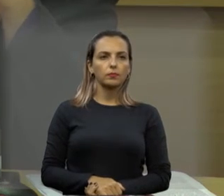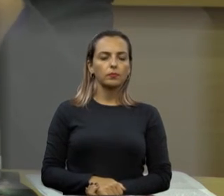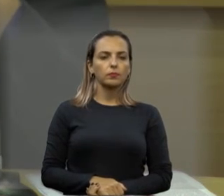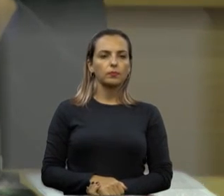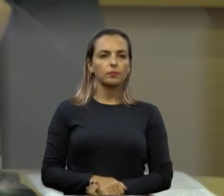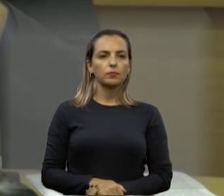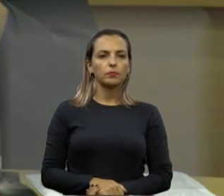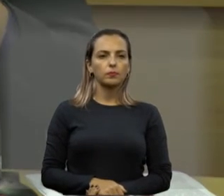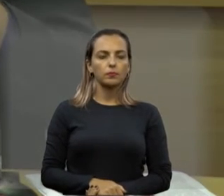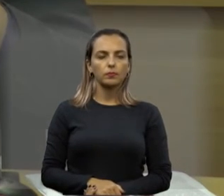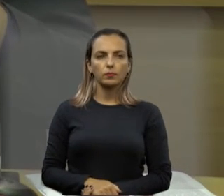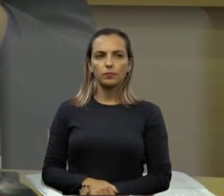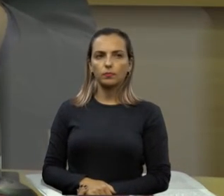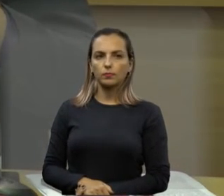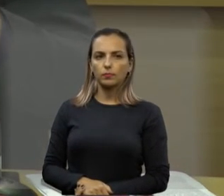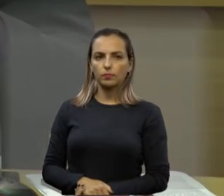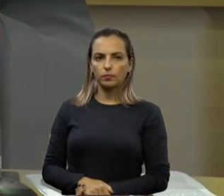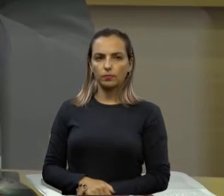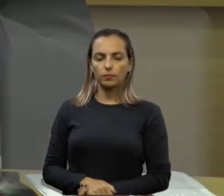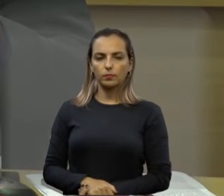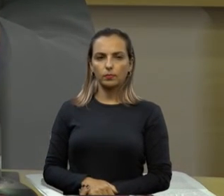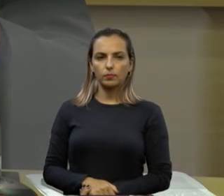E aí